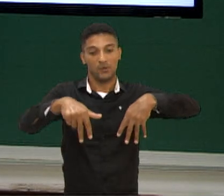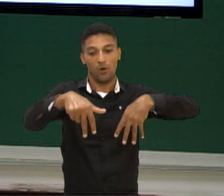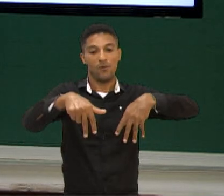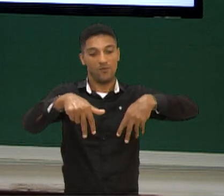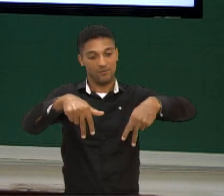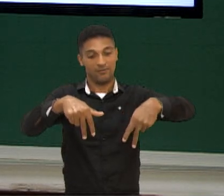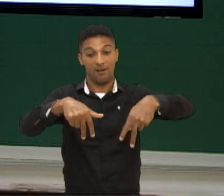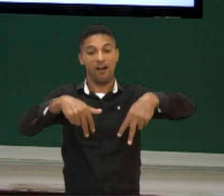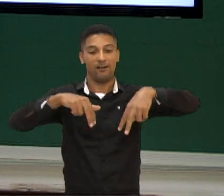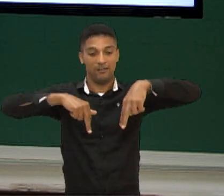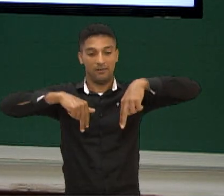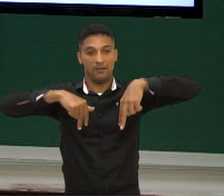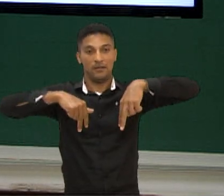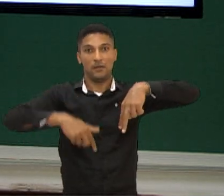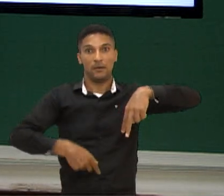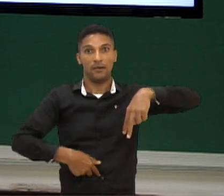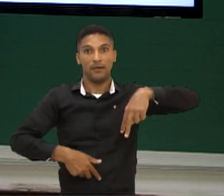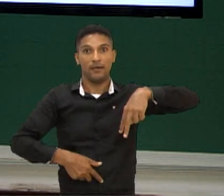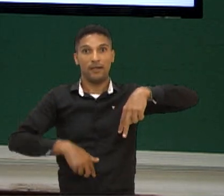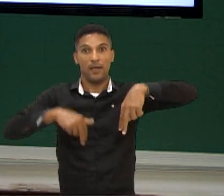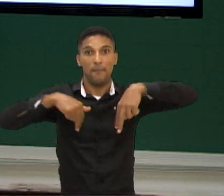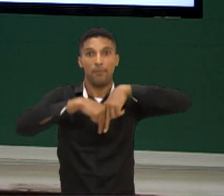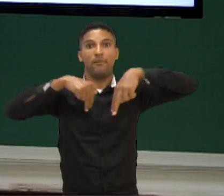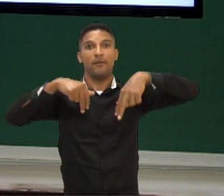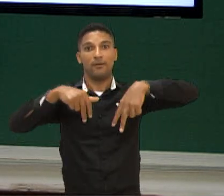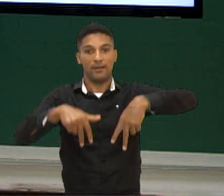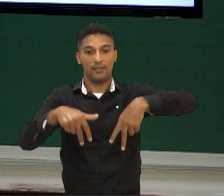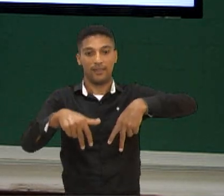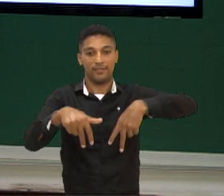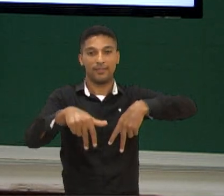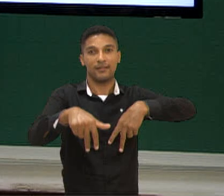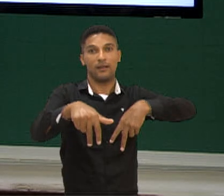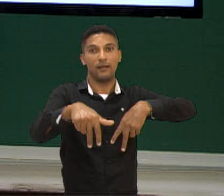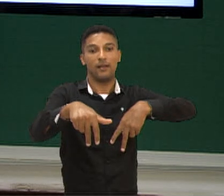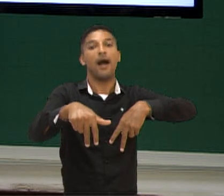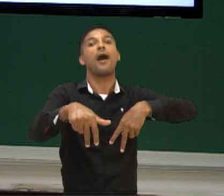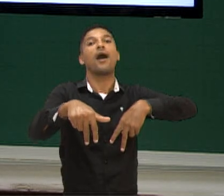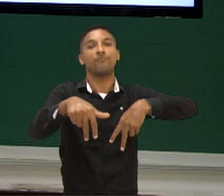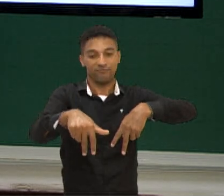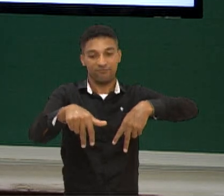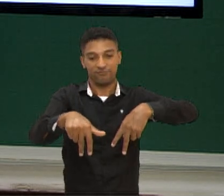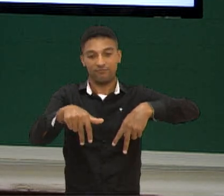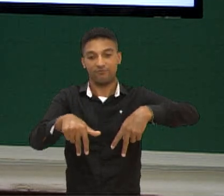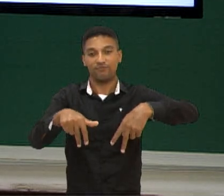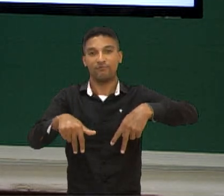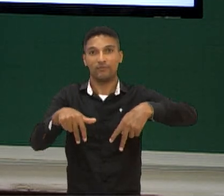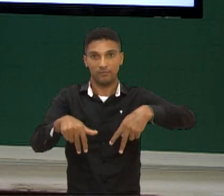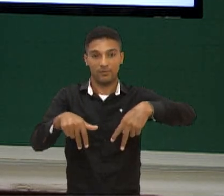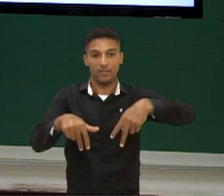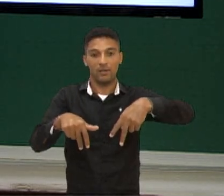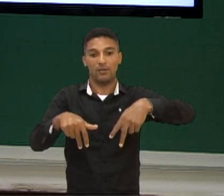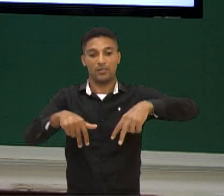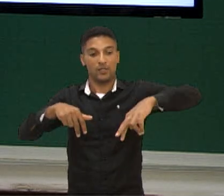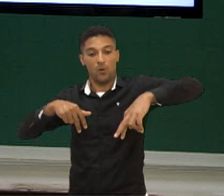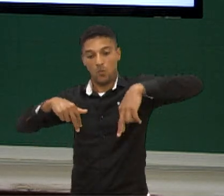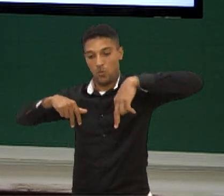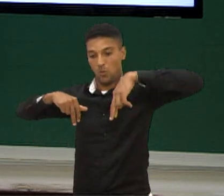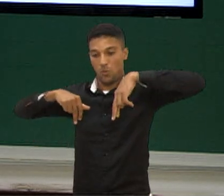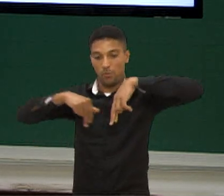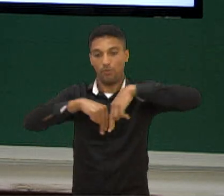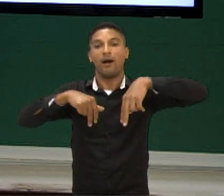a barriga, ou então às vezes o joelho, dependendo da dança, e aí passa a vez para outra pessoa. A pessoa que recebe esse encontrão, às